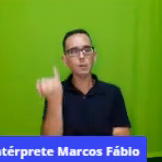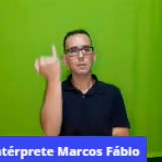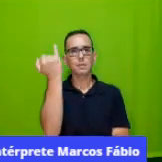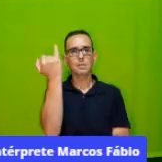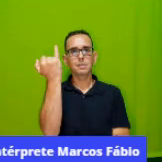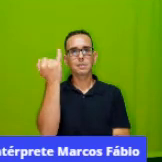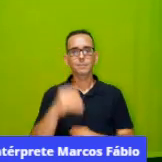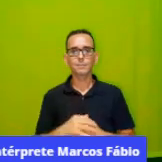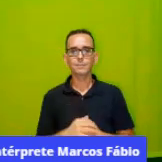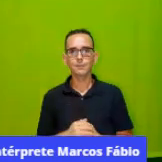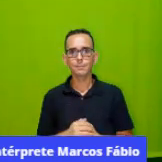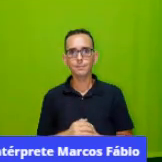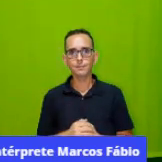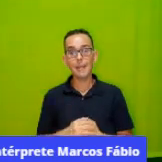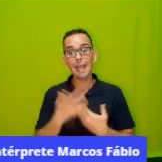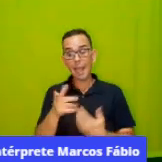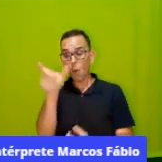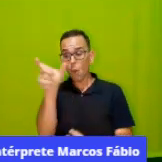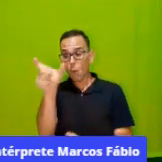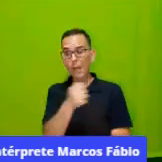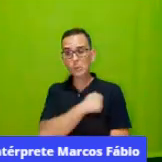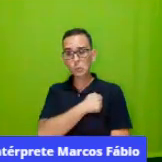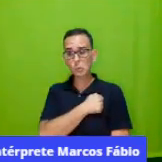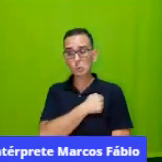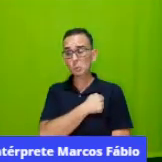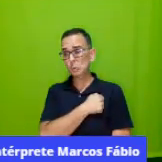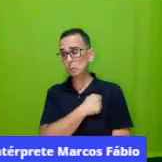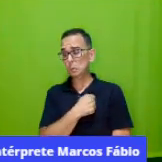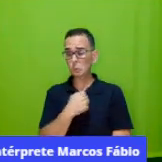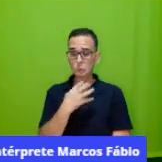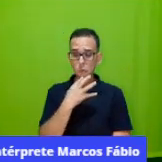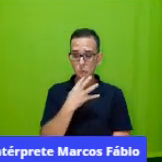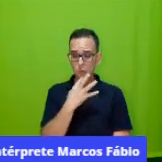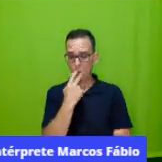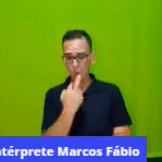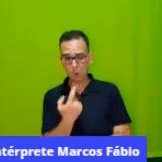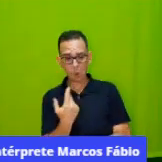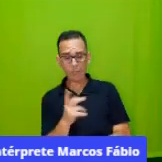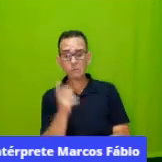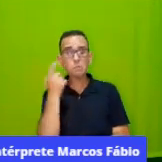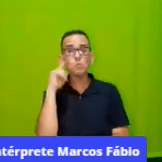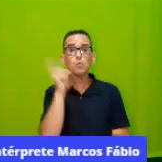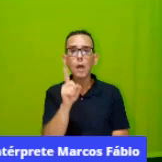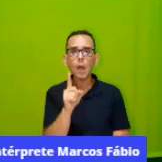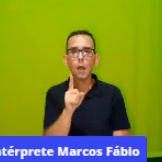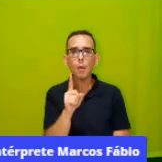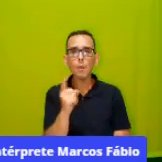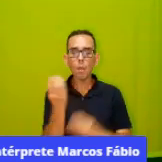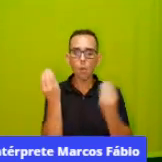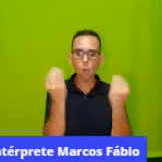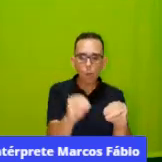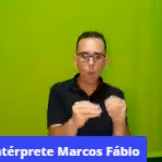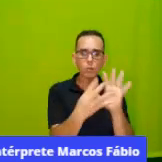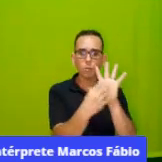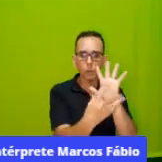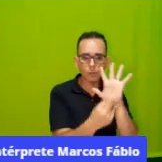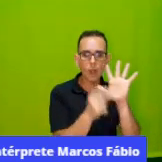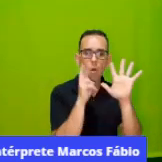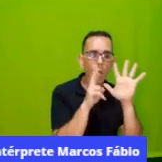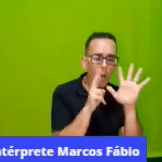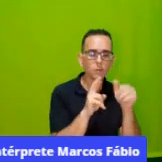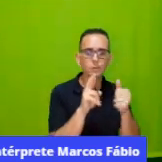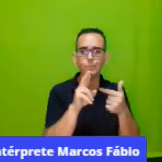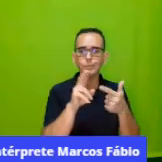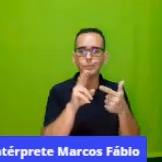no processo de aprendizagem dele. É muito importante isso aí, né? Esse é um aluno que não reconhece as cores, ele ainda